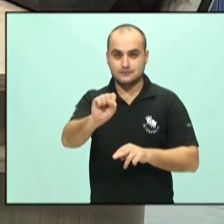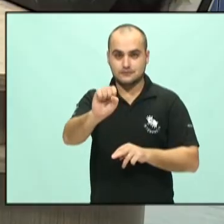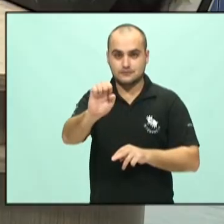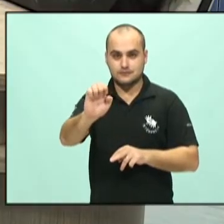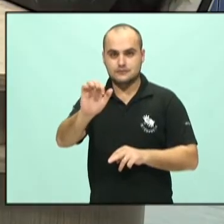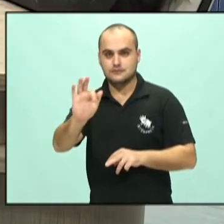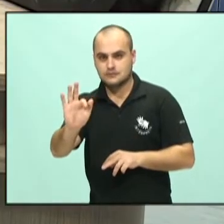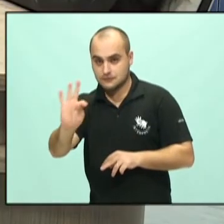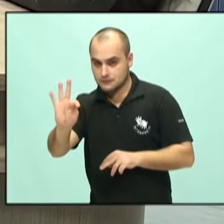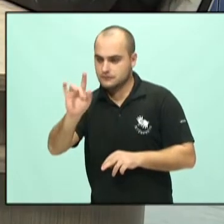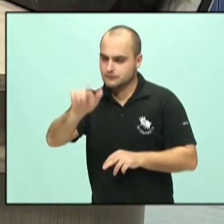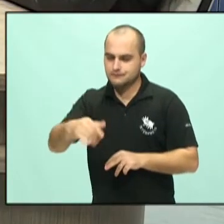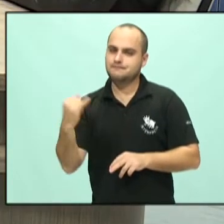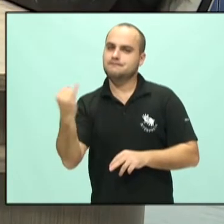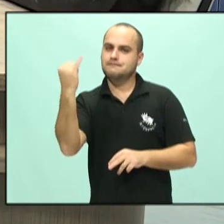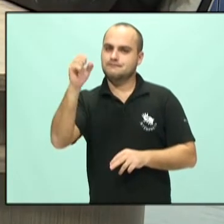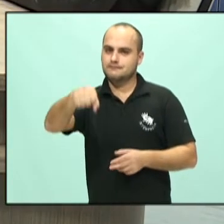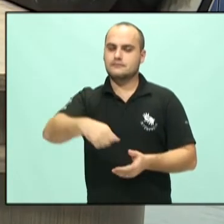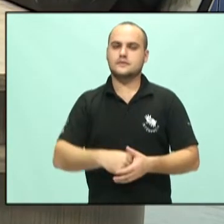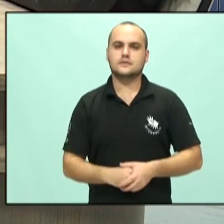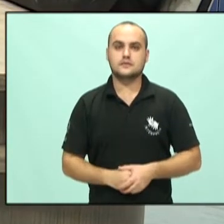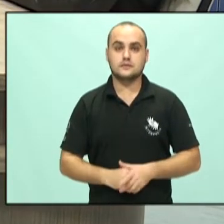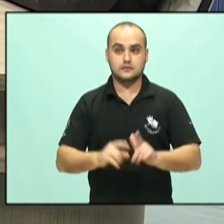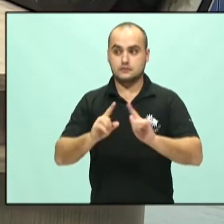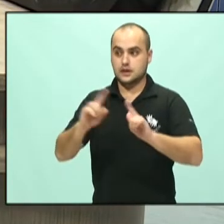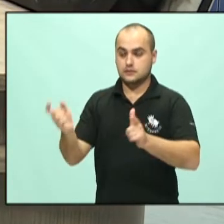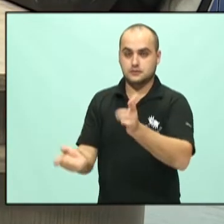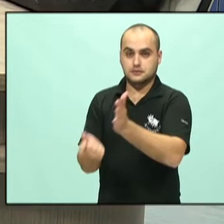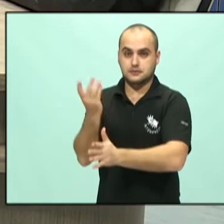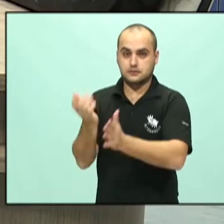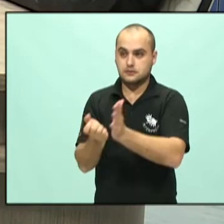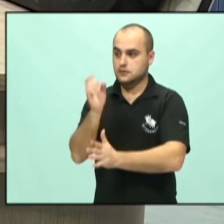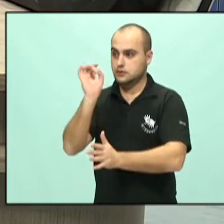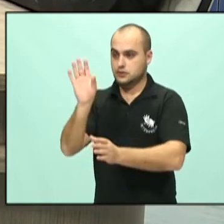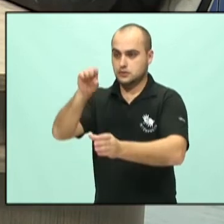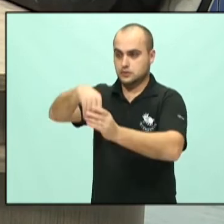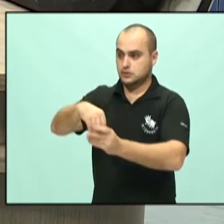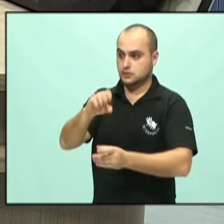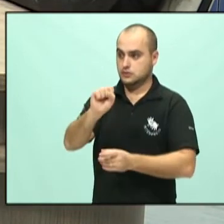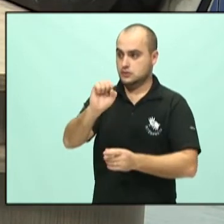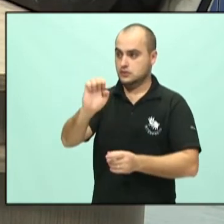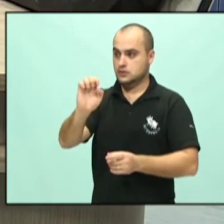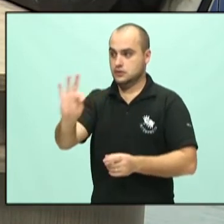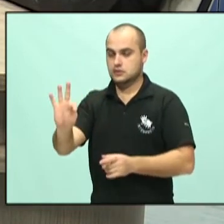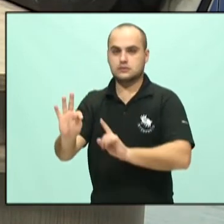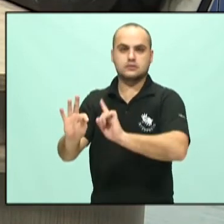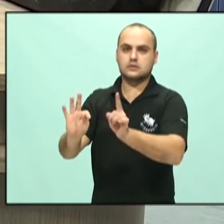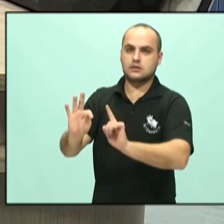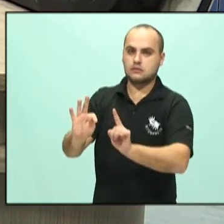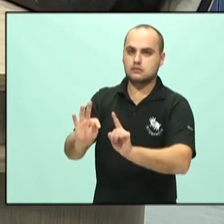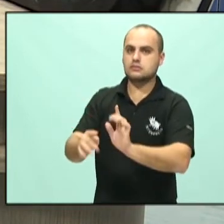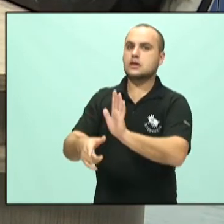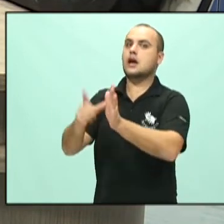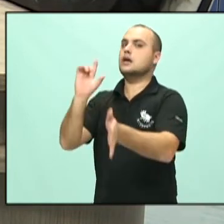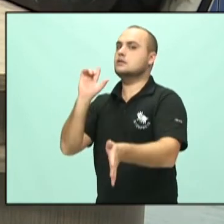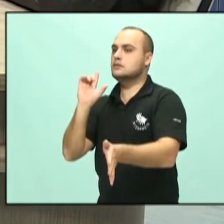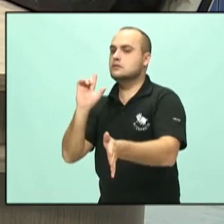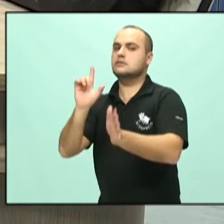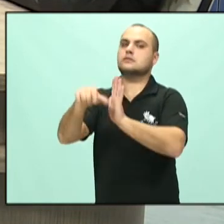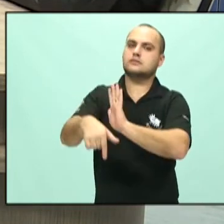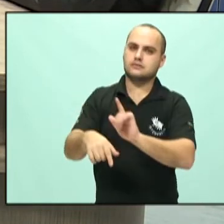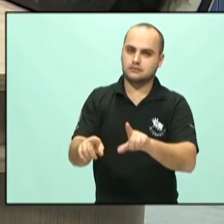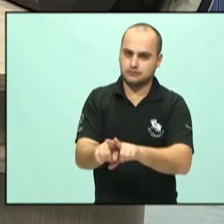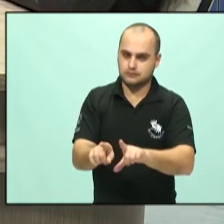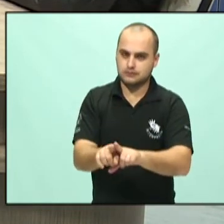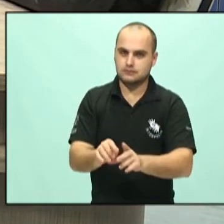Mas vale ressaltar que a produção ela não acontece só no set, né? Ela acontece antes e ela acontece muito depois também. Então, a gente está